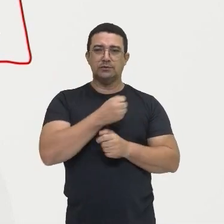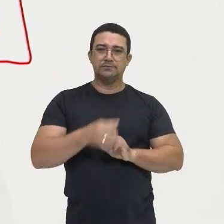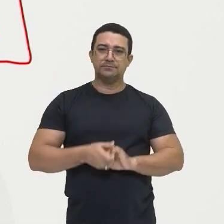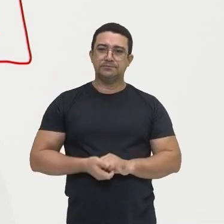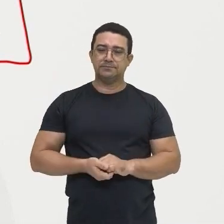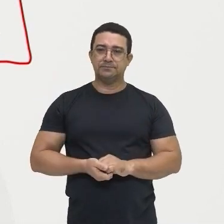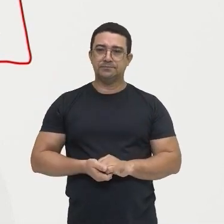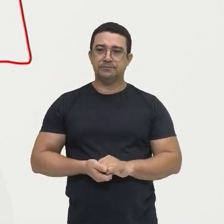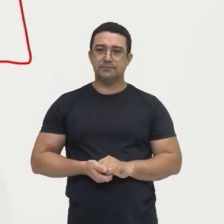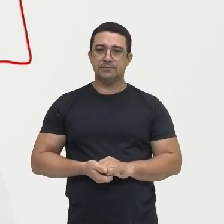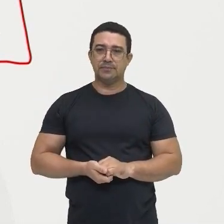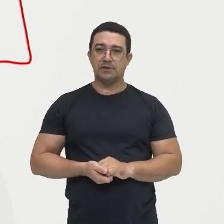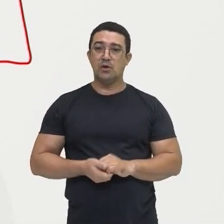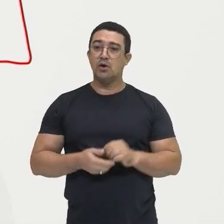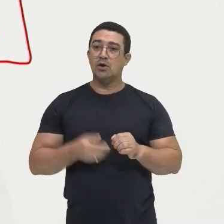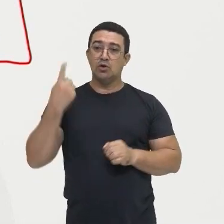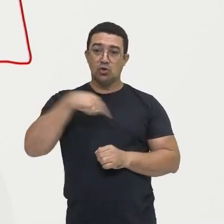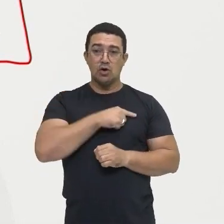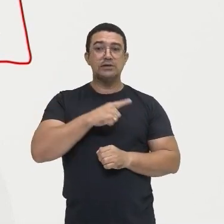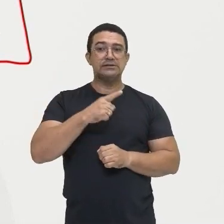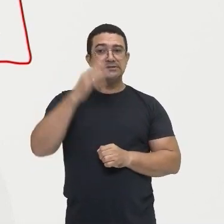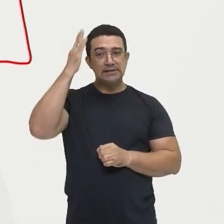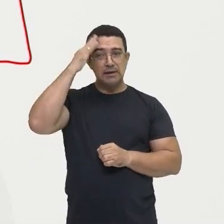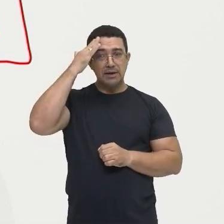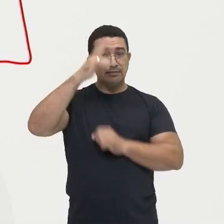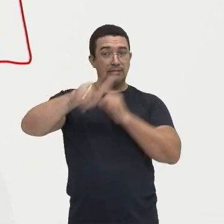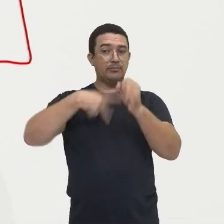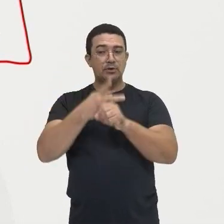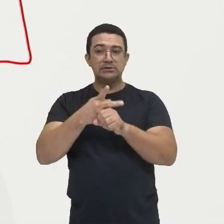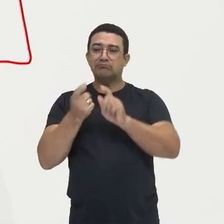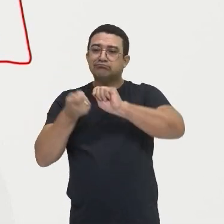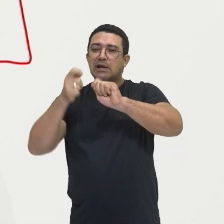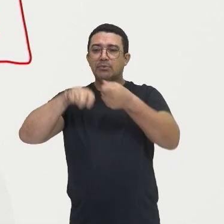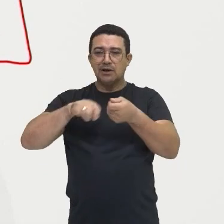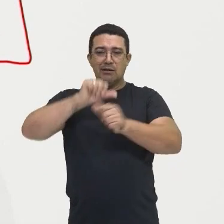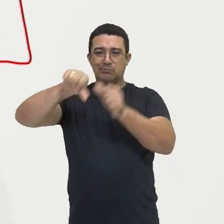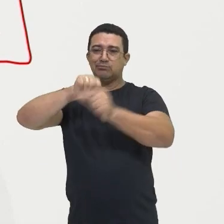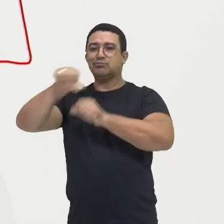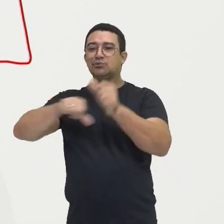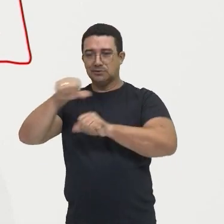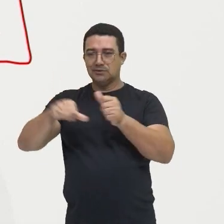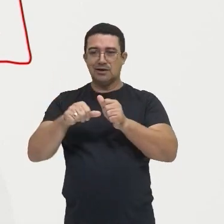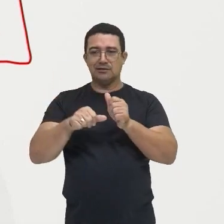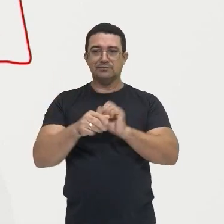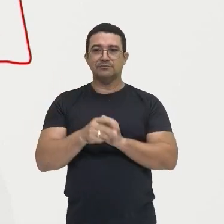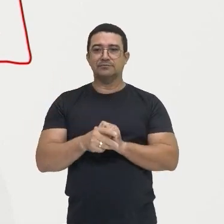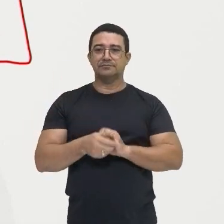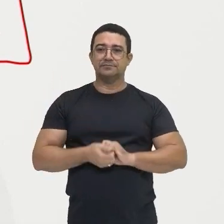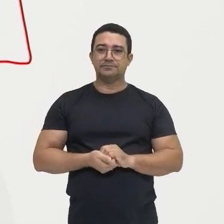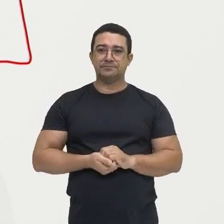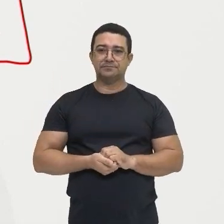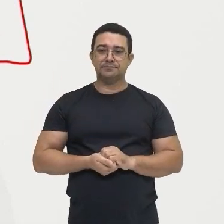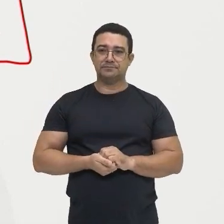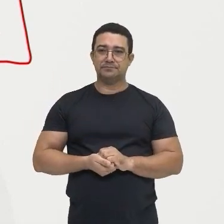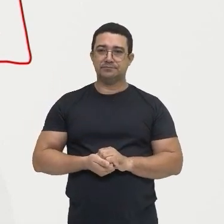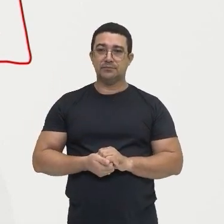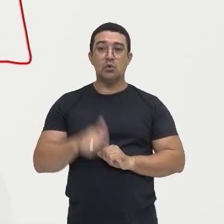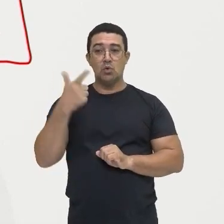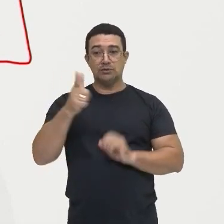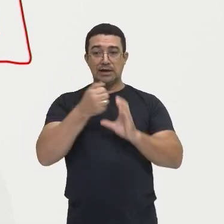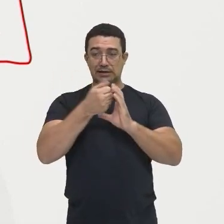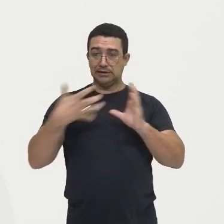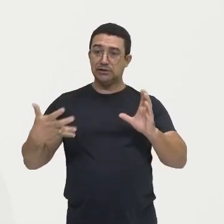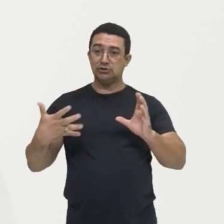vocês entendam isso. Nós vamos aprender a converter essas unidades de medidas. para a próxima característica da